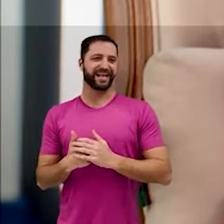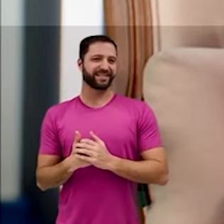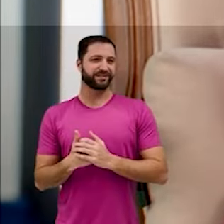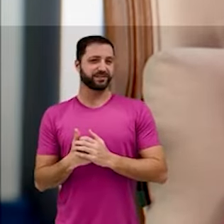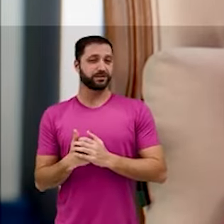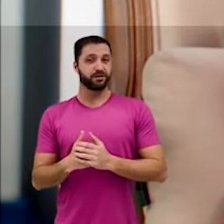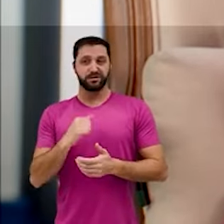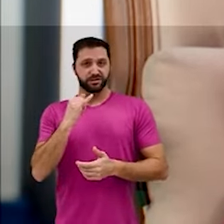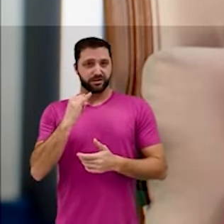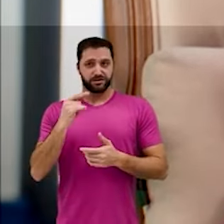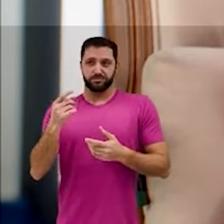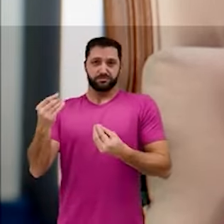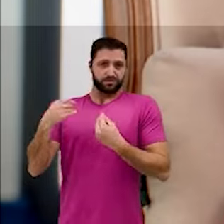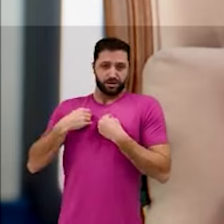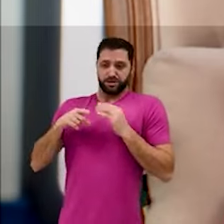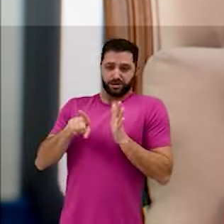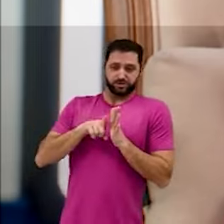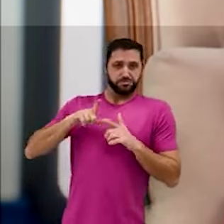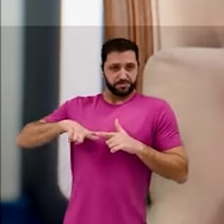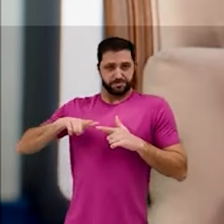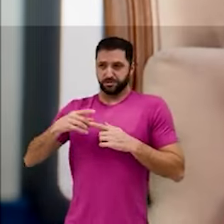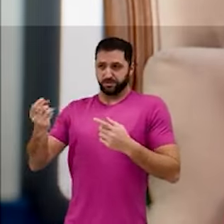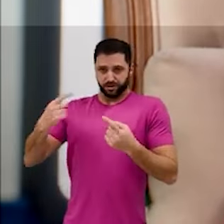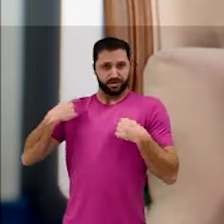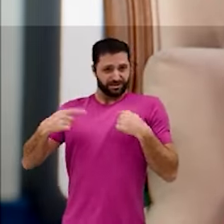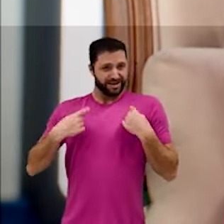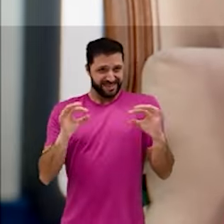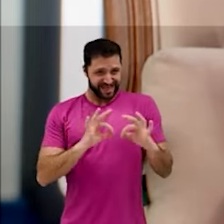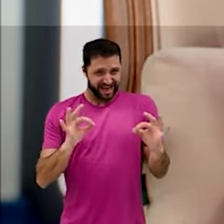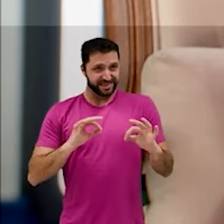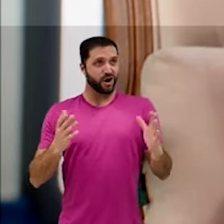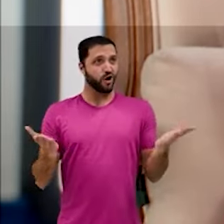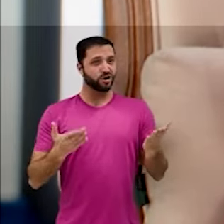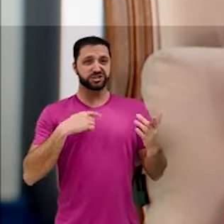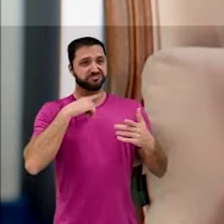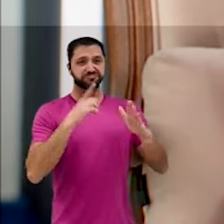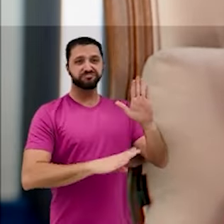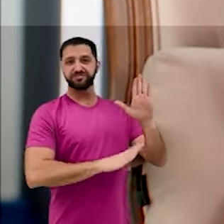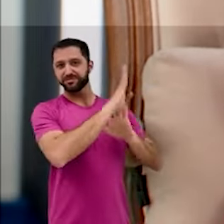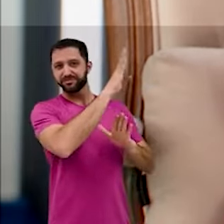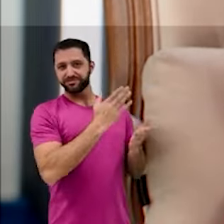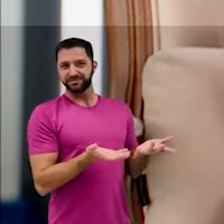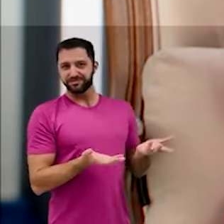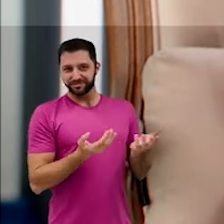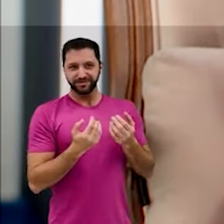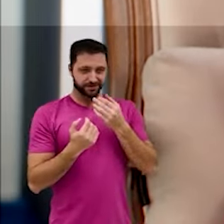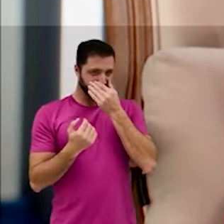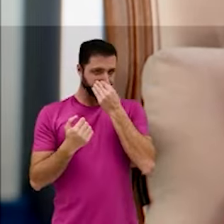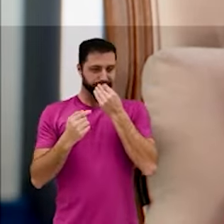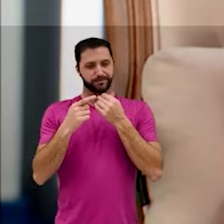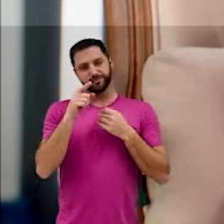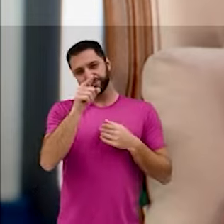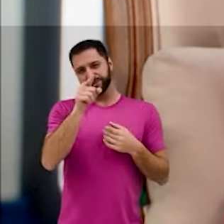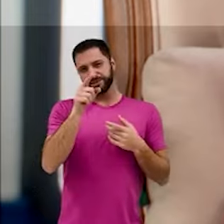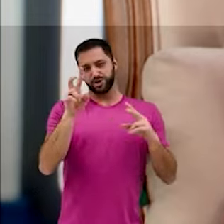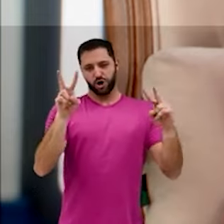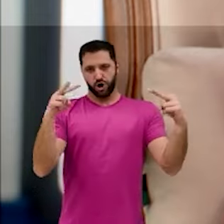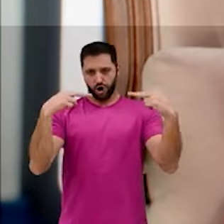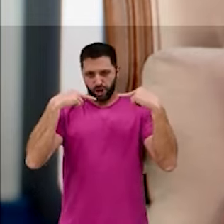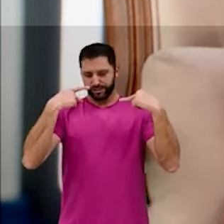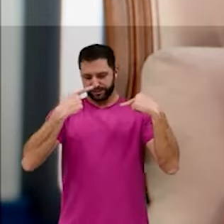isso, porque se não fosse tudo isso do jeito que foi, eu não estaria onde eu estou hoje. Então, para, olha para a sua